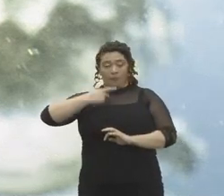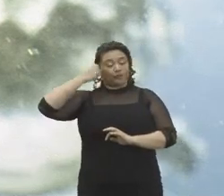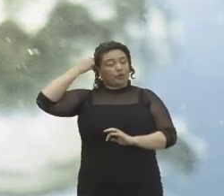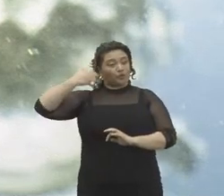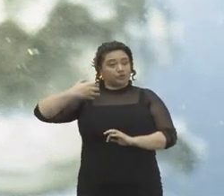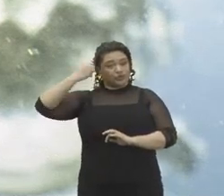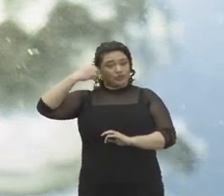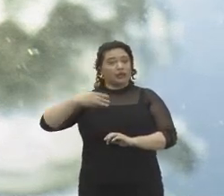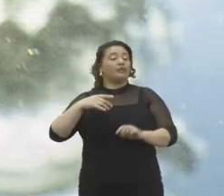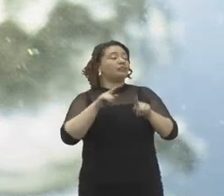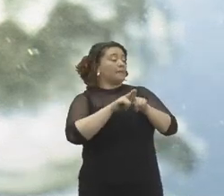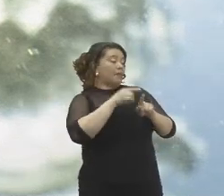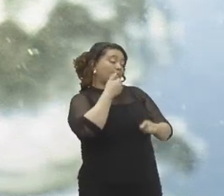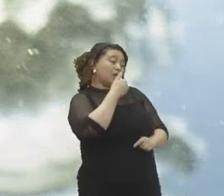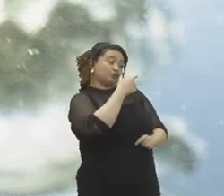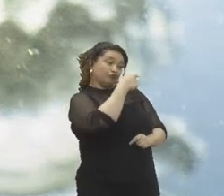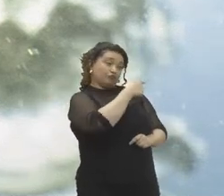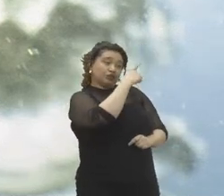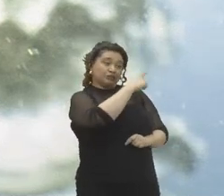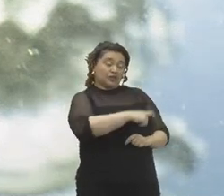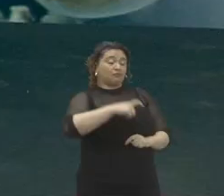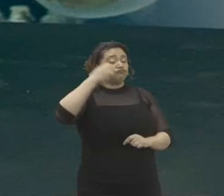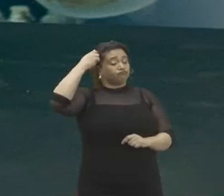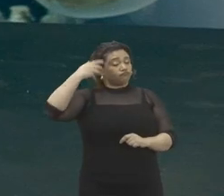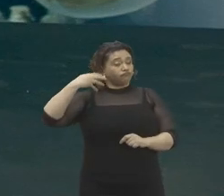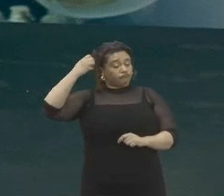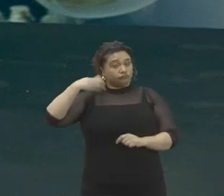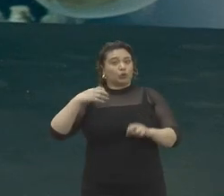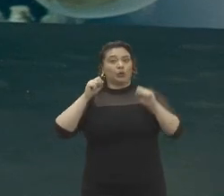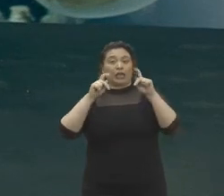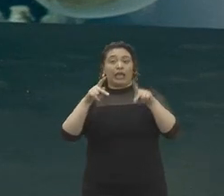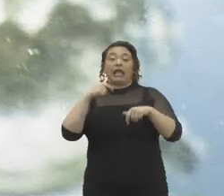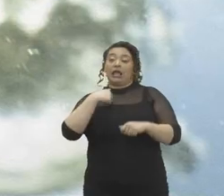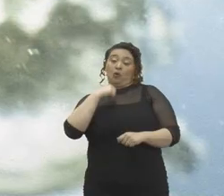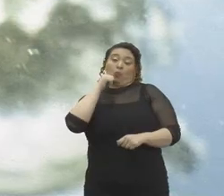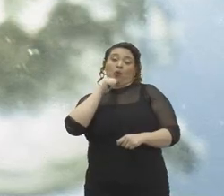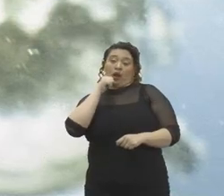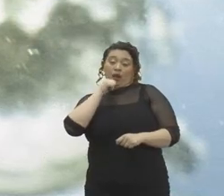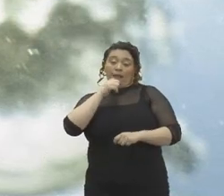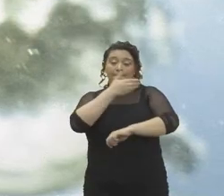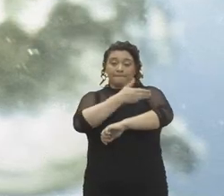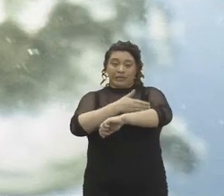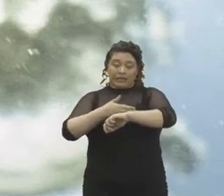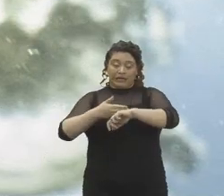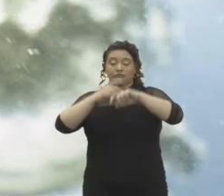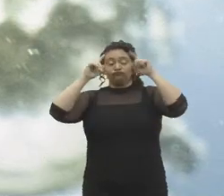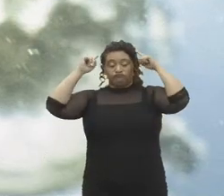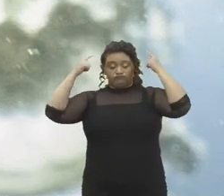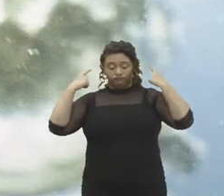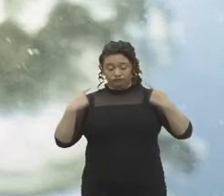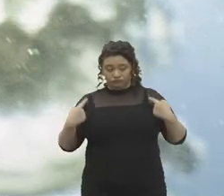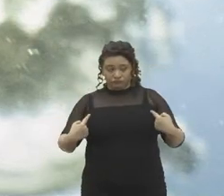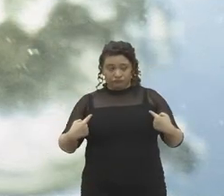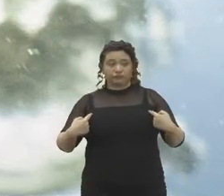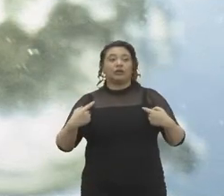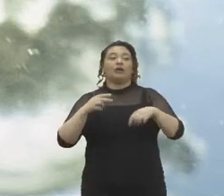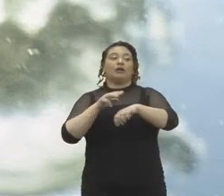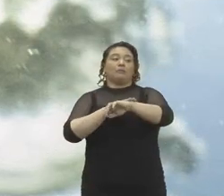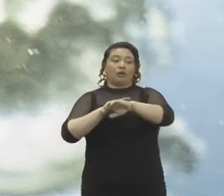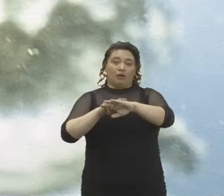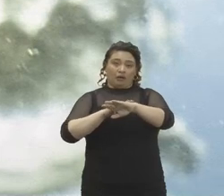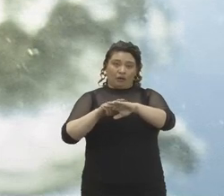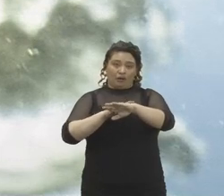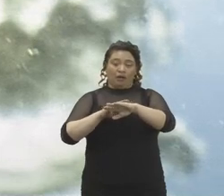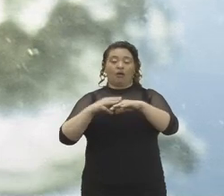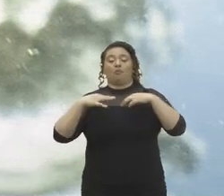e depois peço que você faça também Ernesto por favor eu sou uma mulher branca de cabelos castanhos Enrolados um pouco abaixo do ombro tô vestido